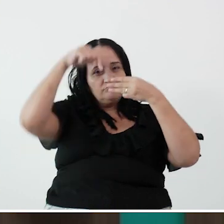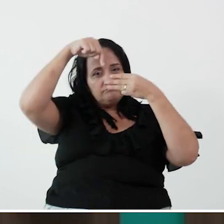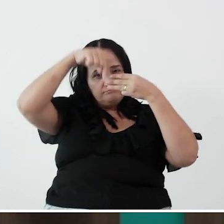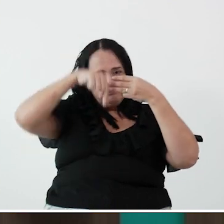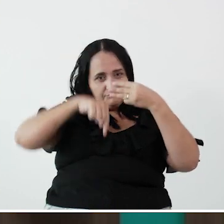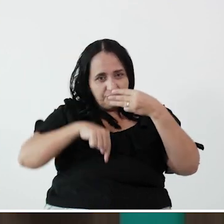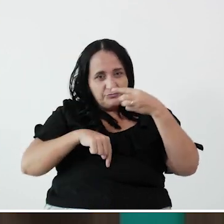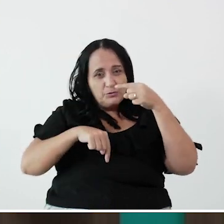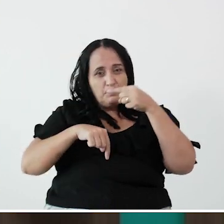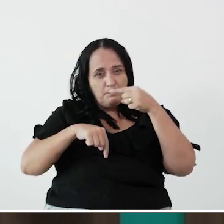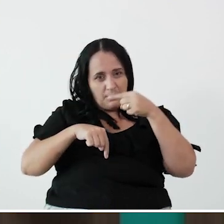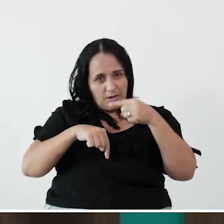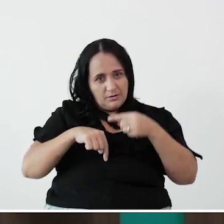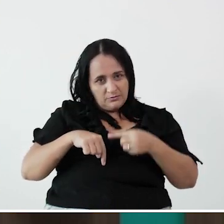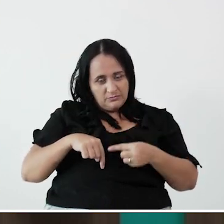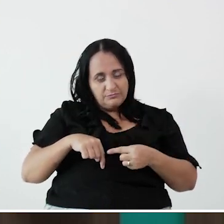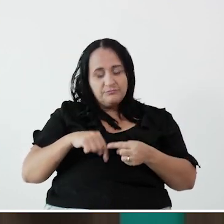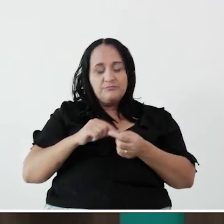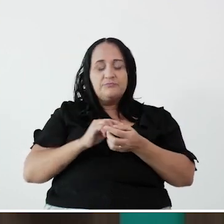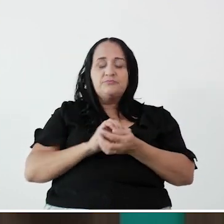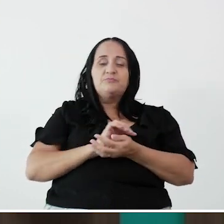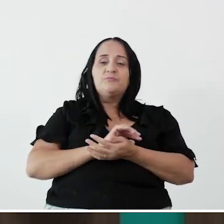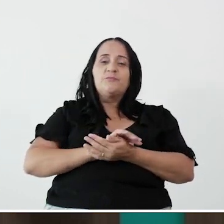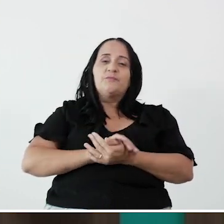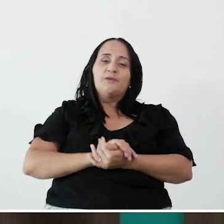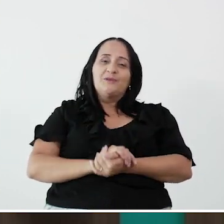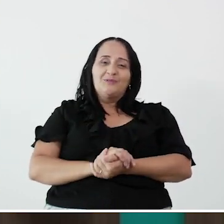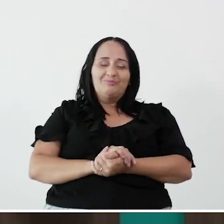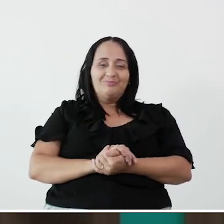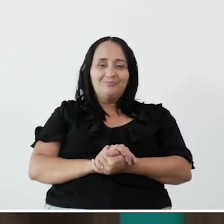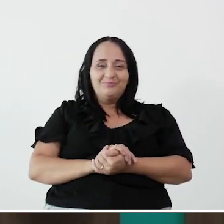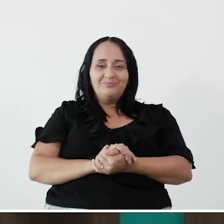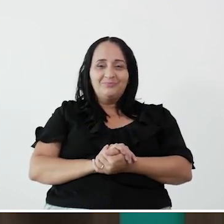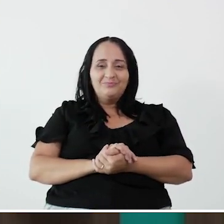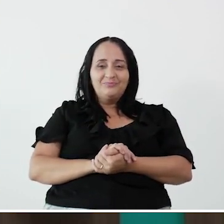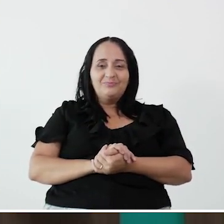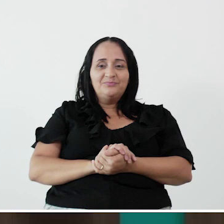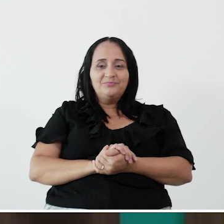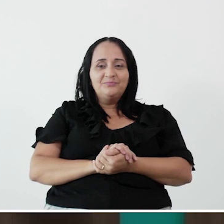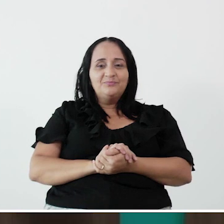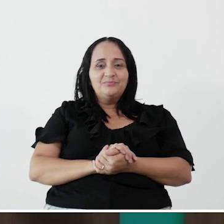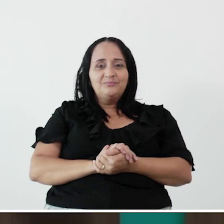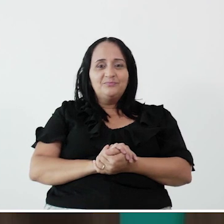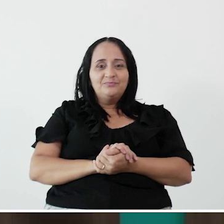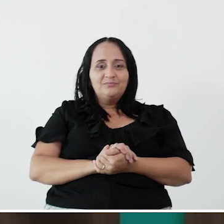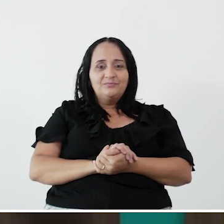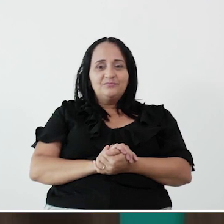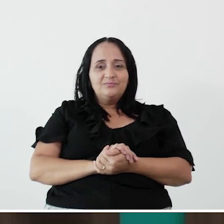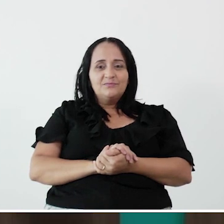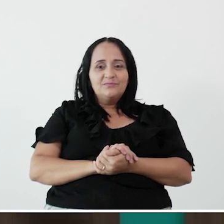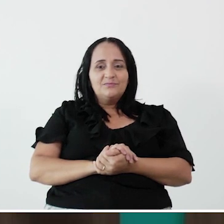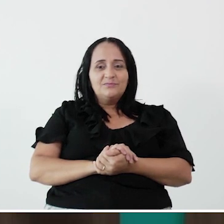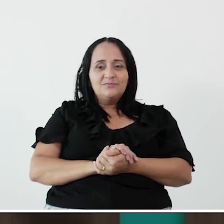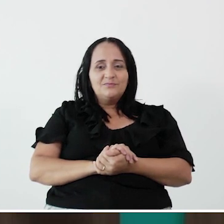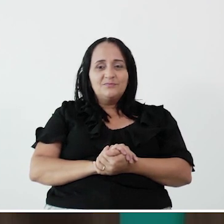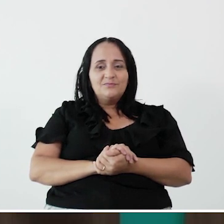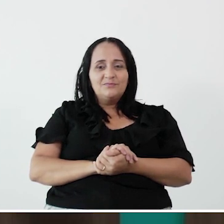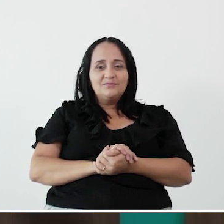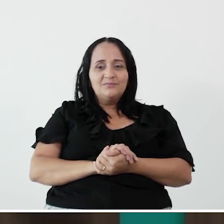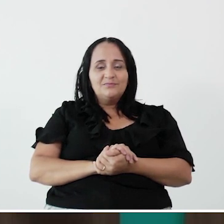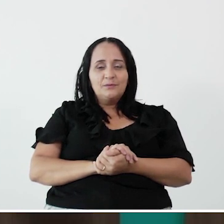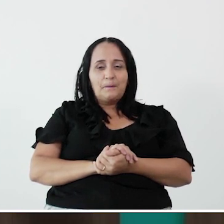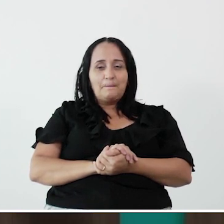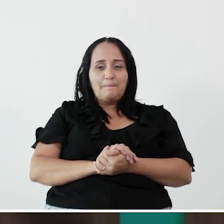os valores menos 1, menos 2, menos 3,